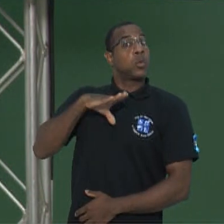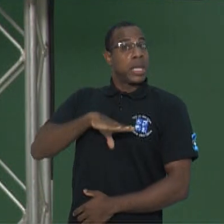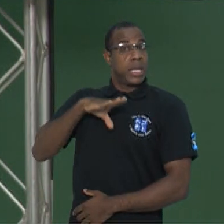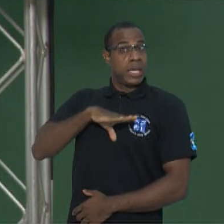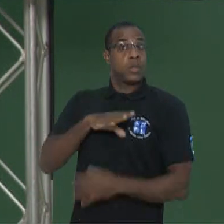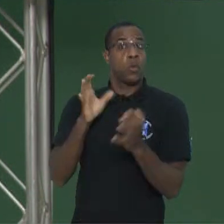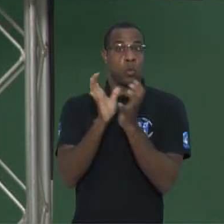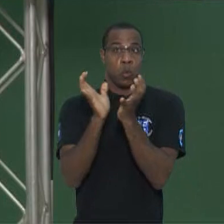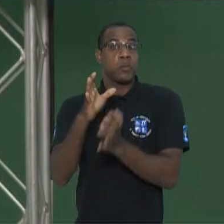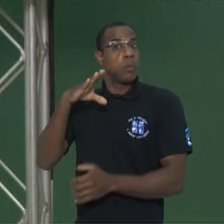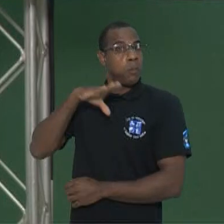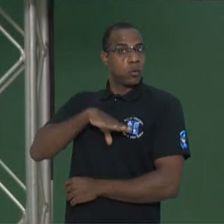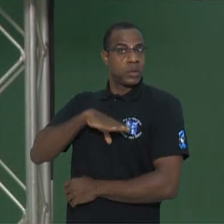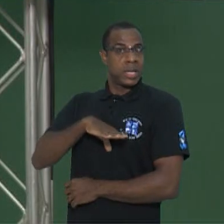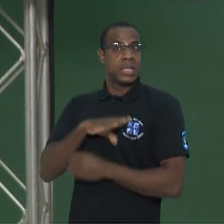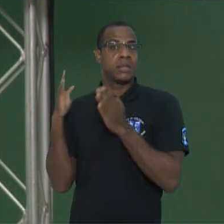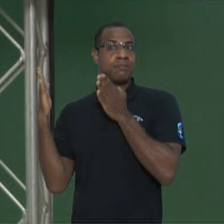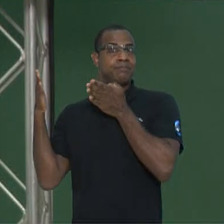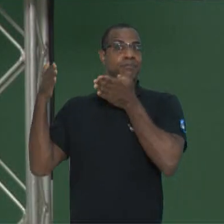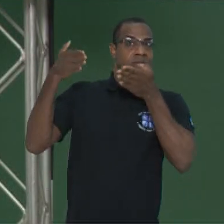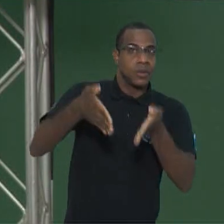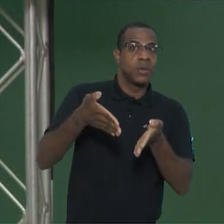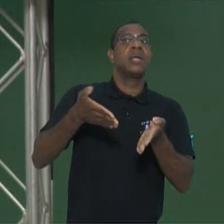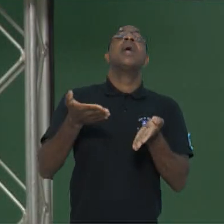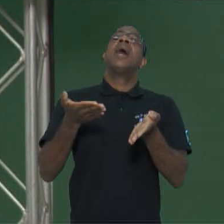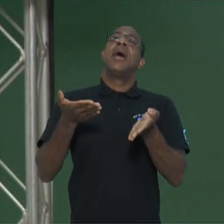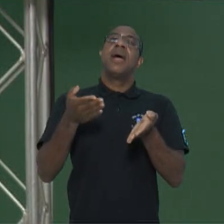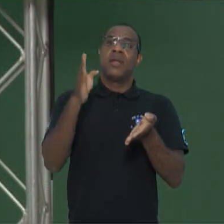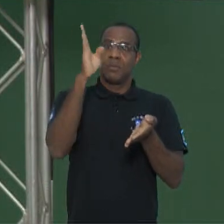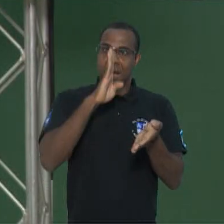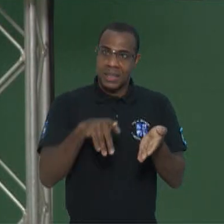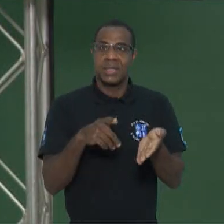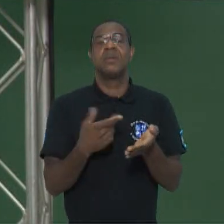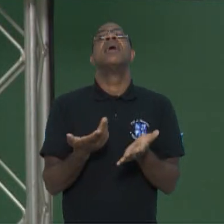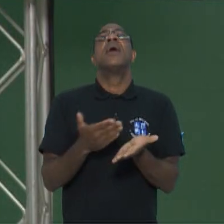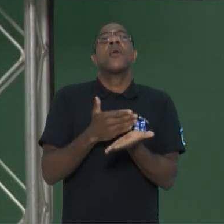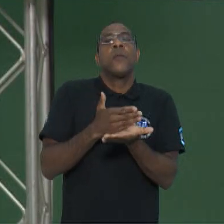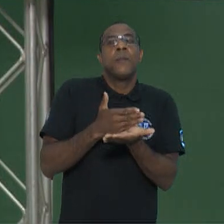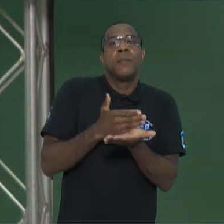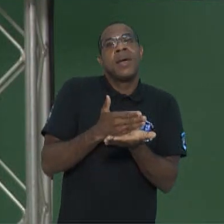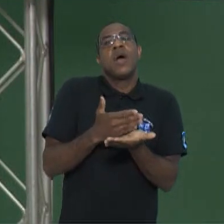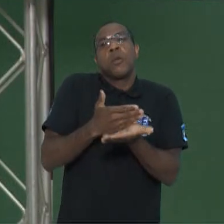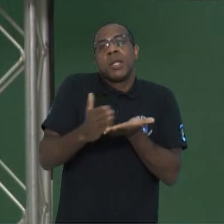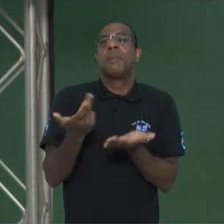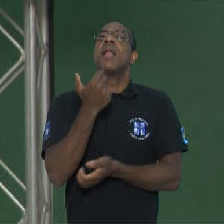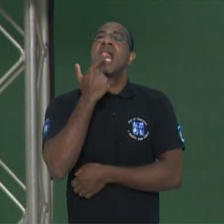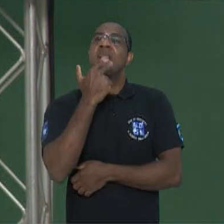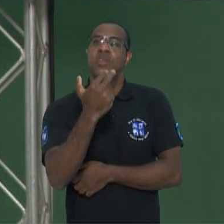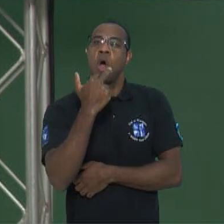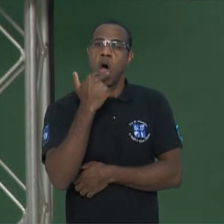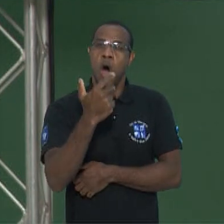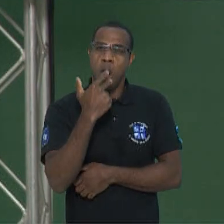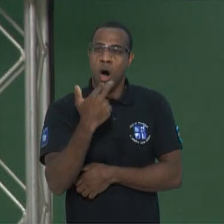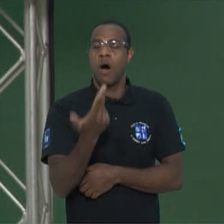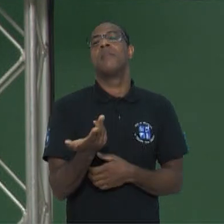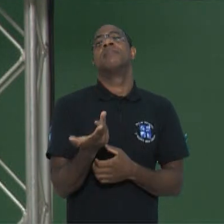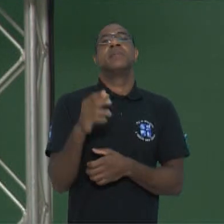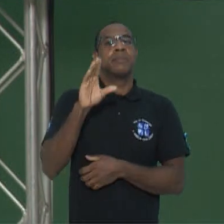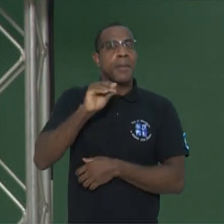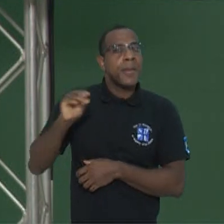como os primeiros e, portanto, a começar pelo idioma, muitas outras coisas remetem a essa